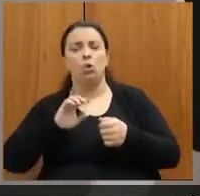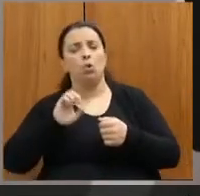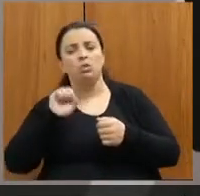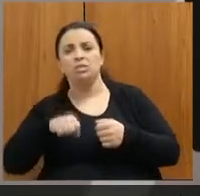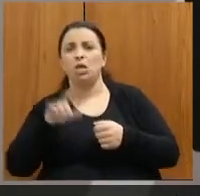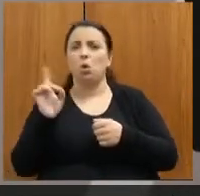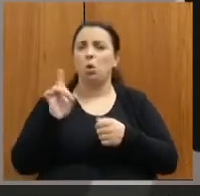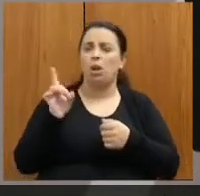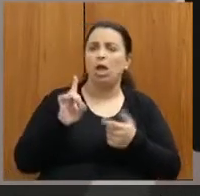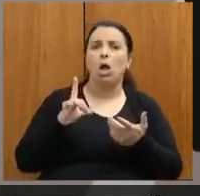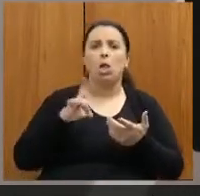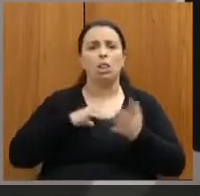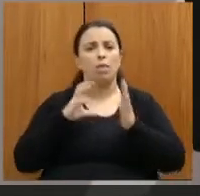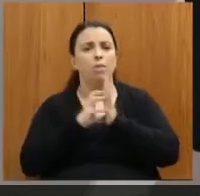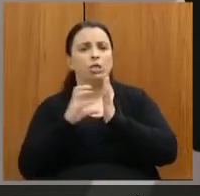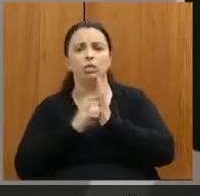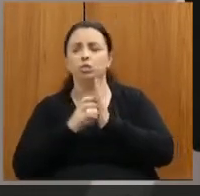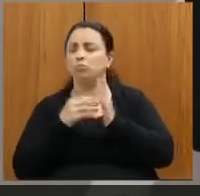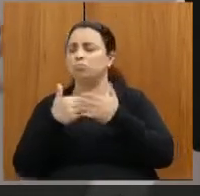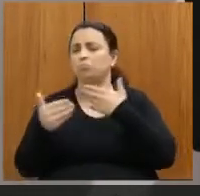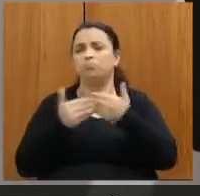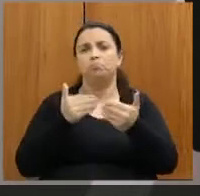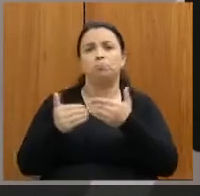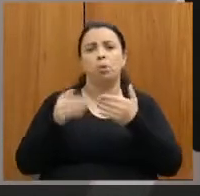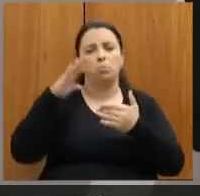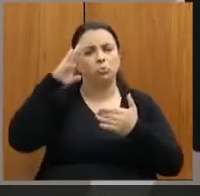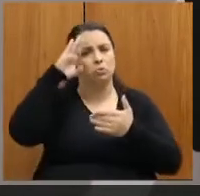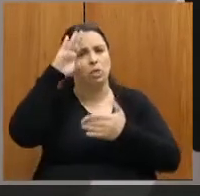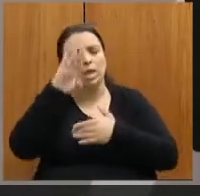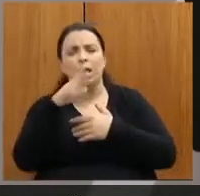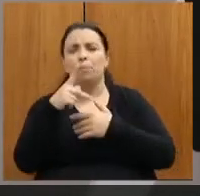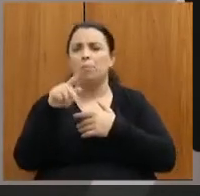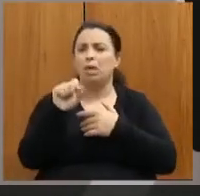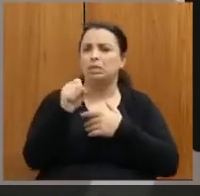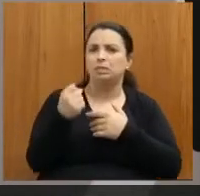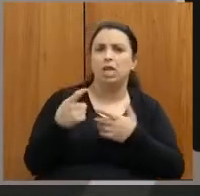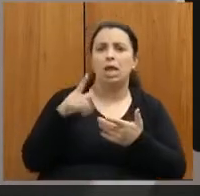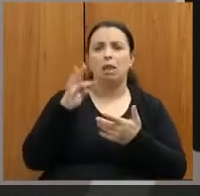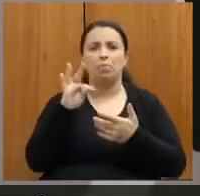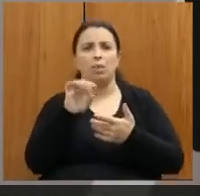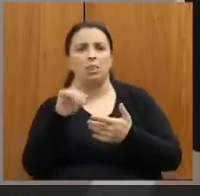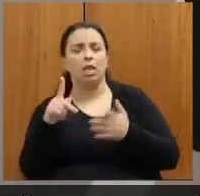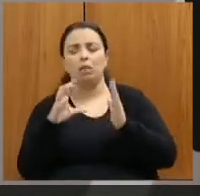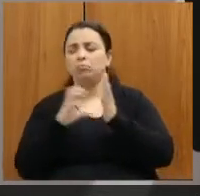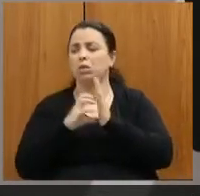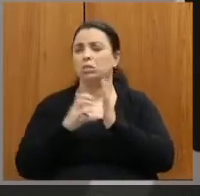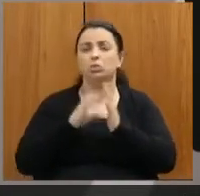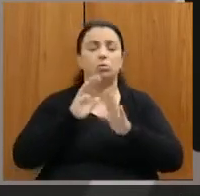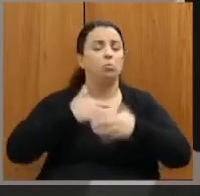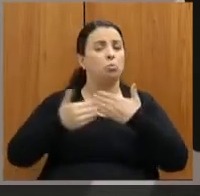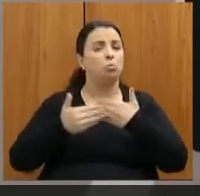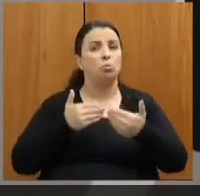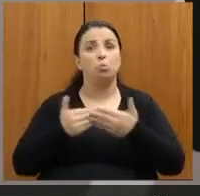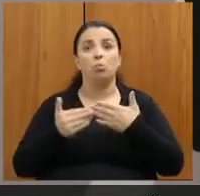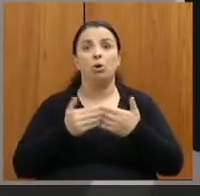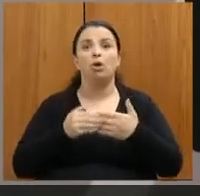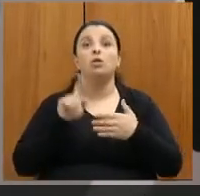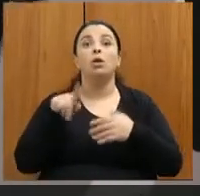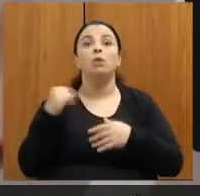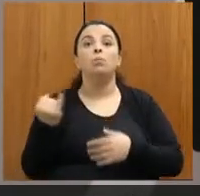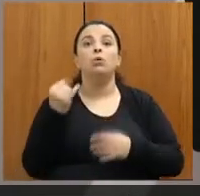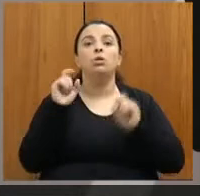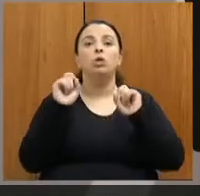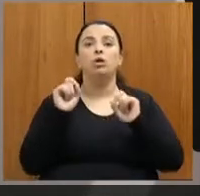do B são bolsonaro do psl e isso é irrelevante o que se propõe é que o